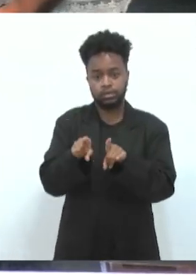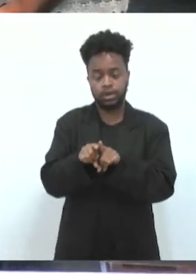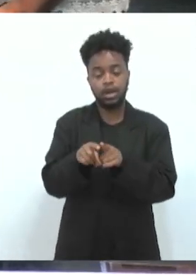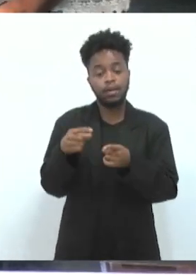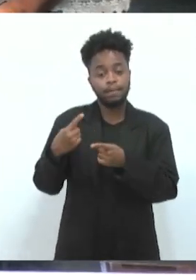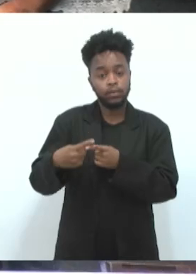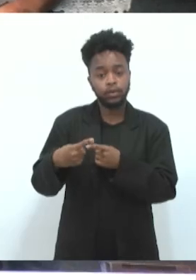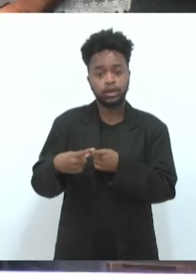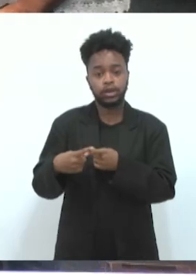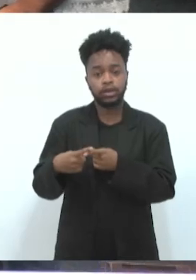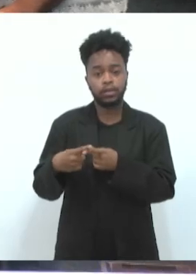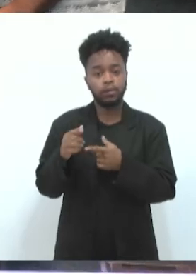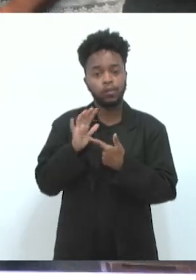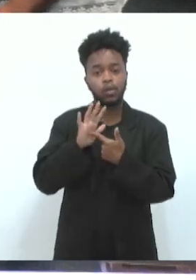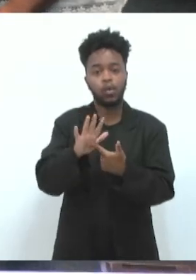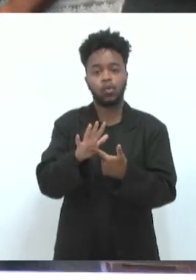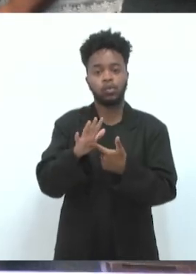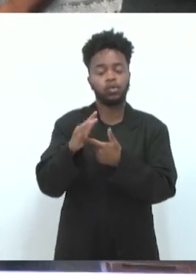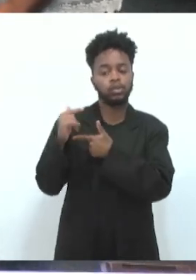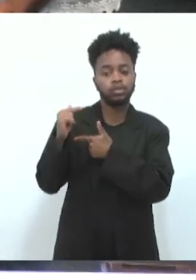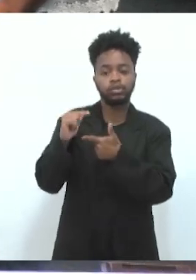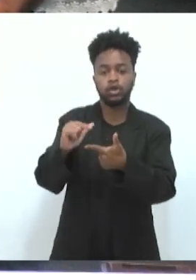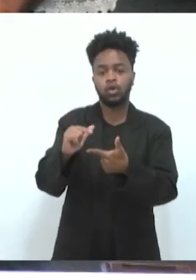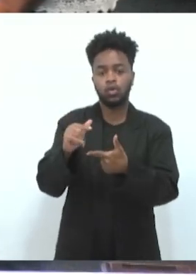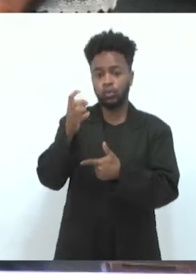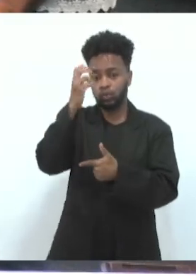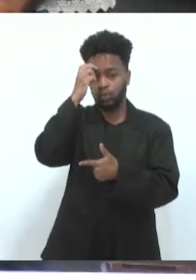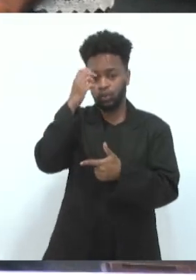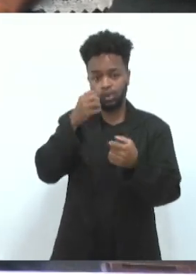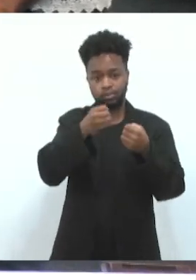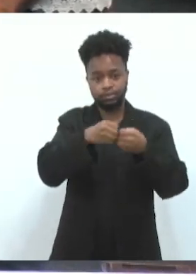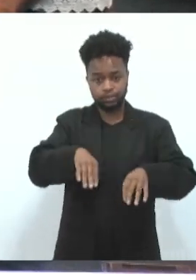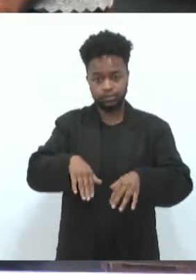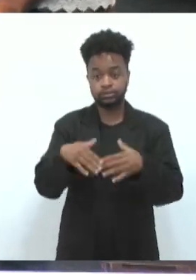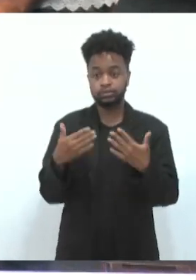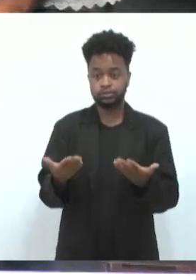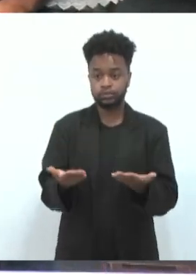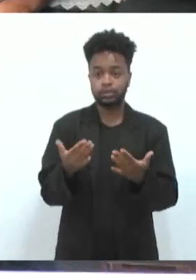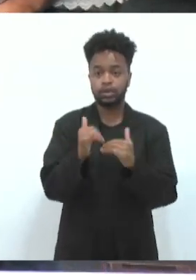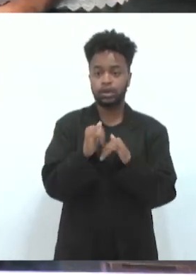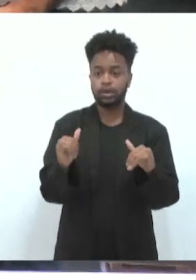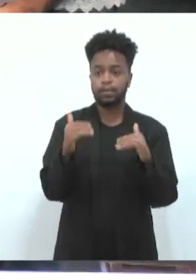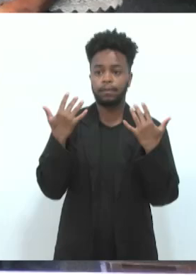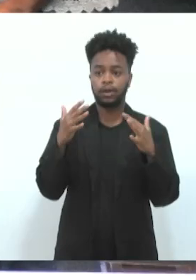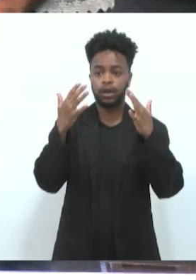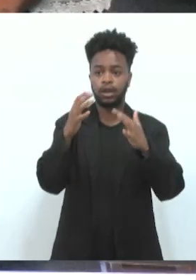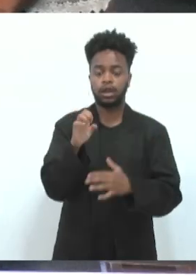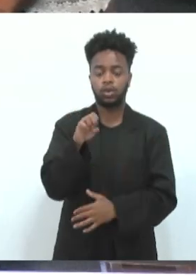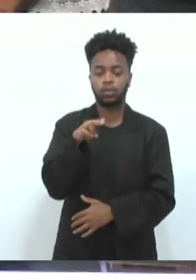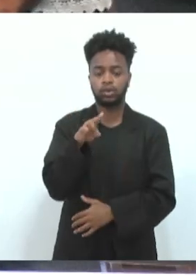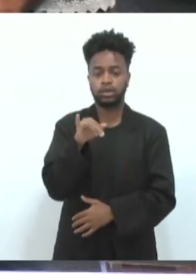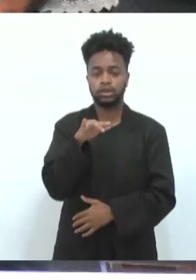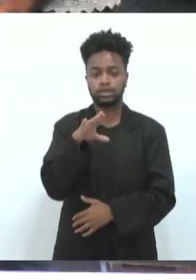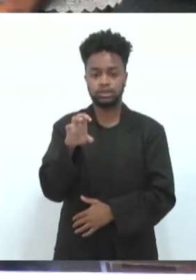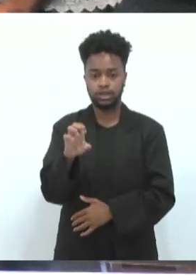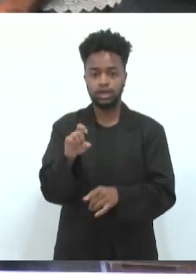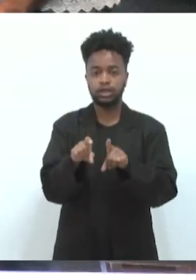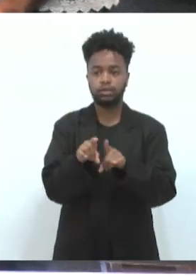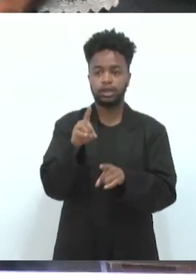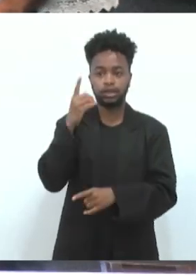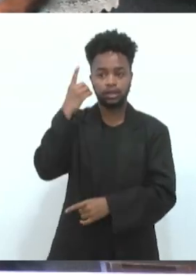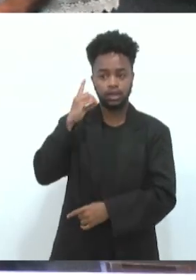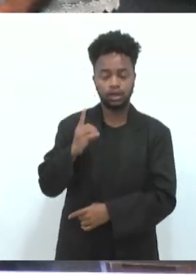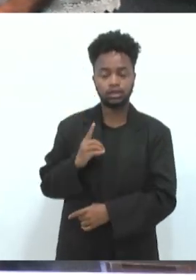seus costumes e da sua cultura tão vilipendiada. Então, parabéns a Eunice Paiva, parabéns a Dani